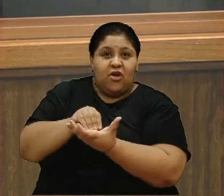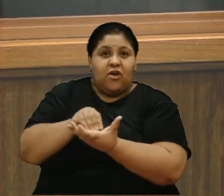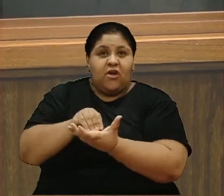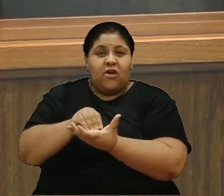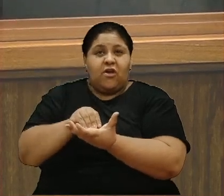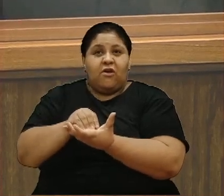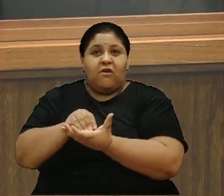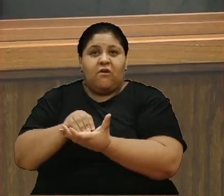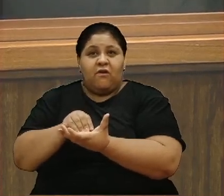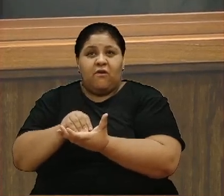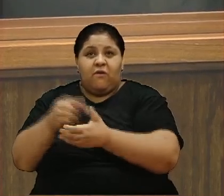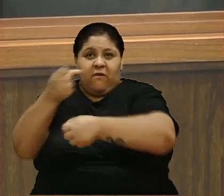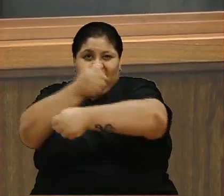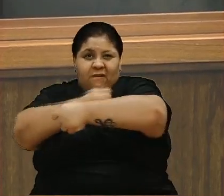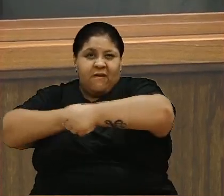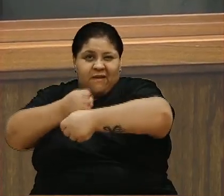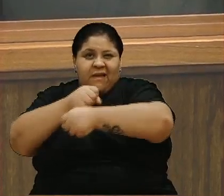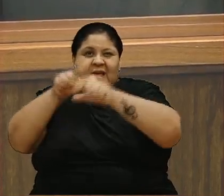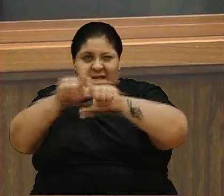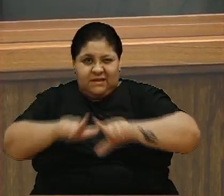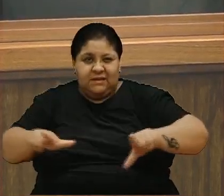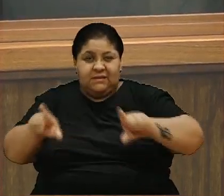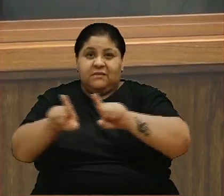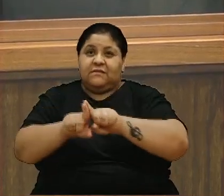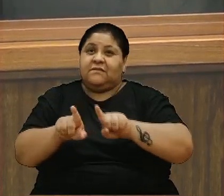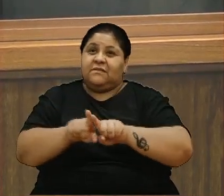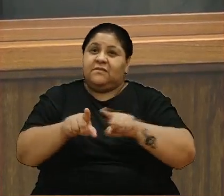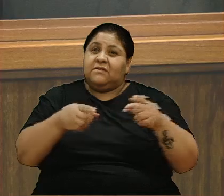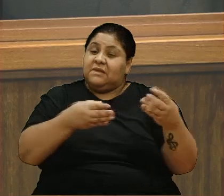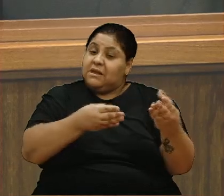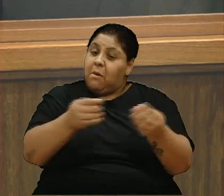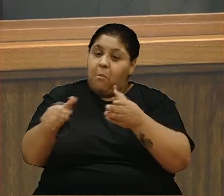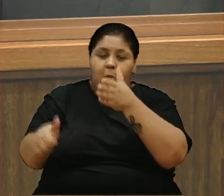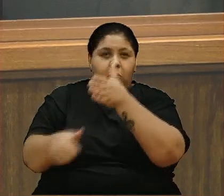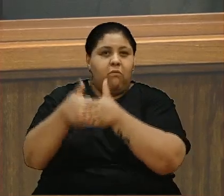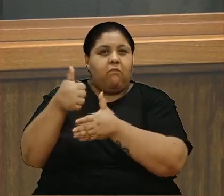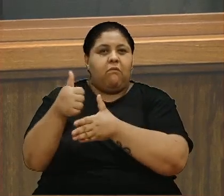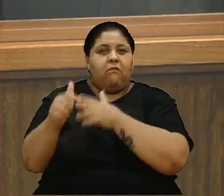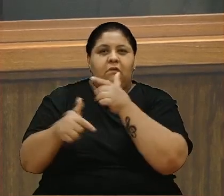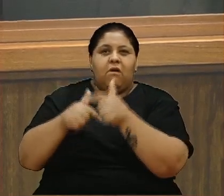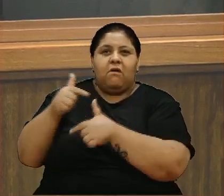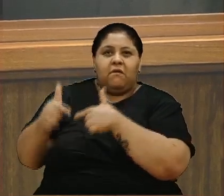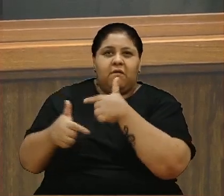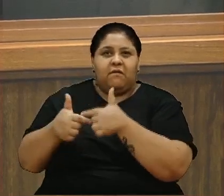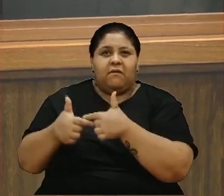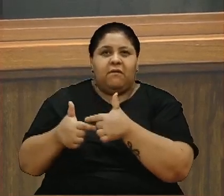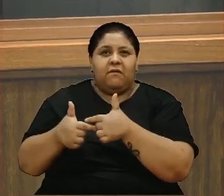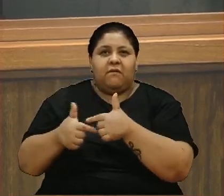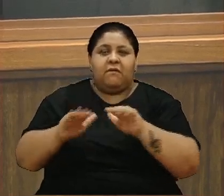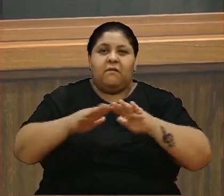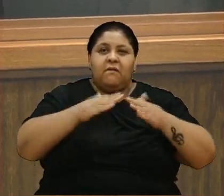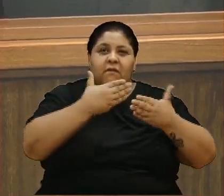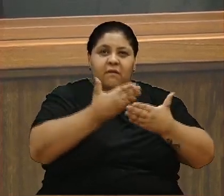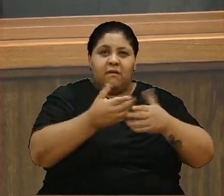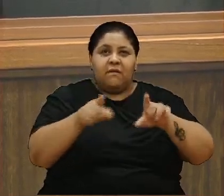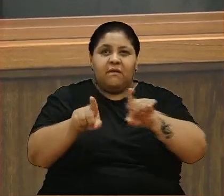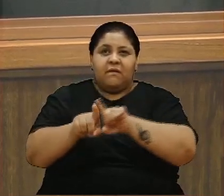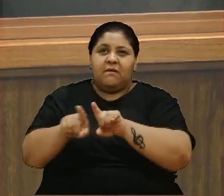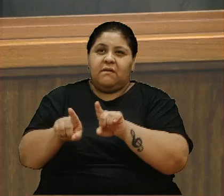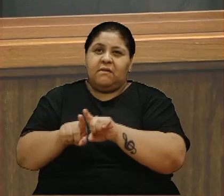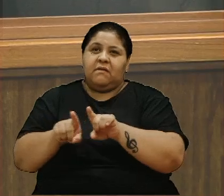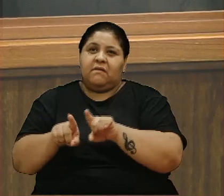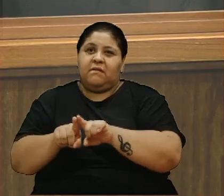merendeiras e as higienizadoras, está muito melhor o trabalho tanto para as escolas como para elas,